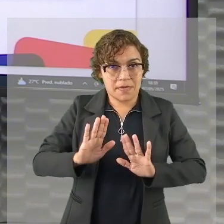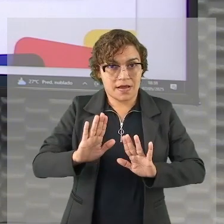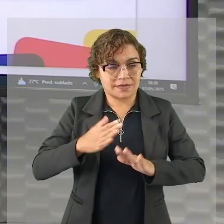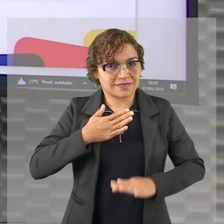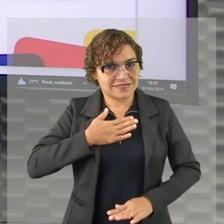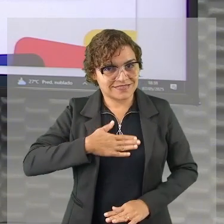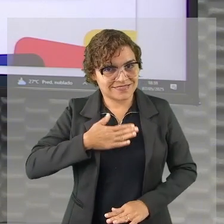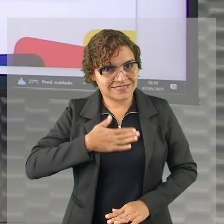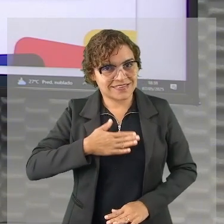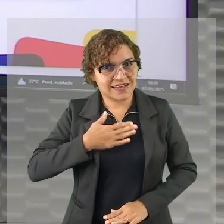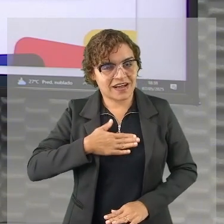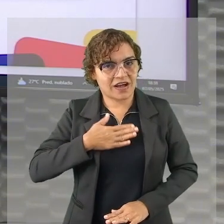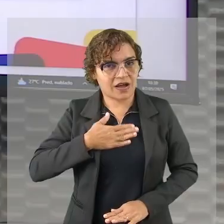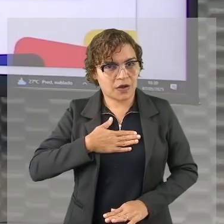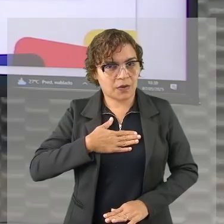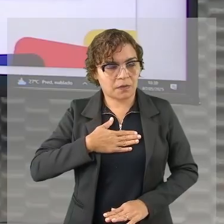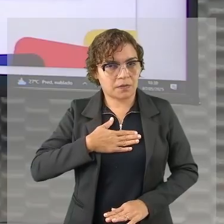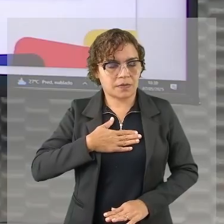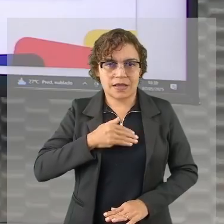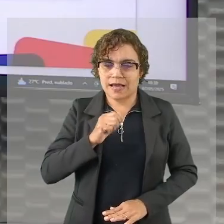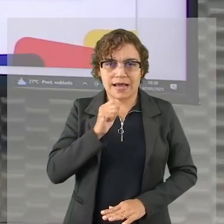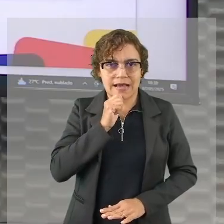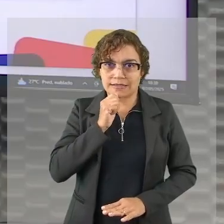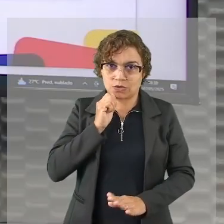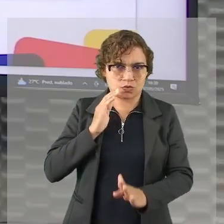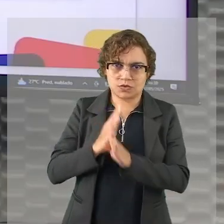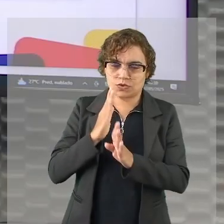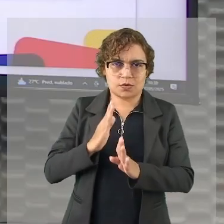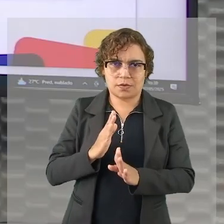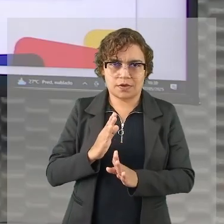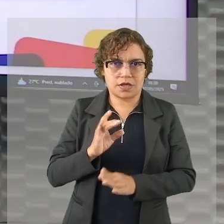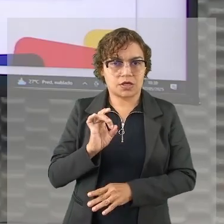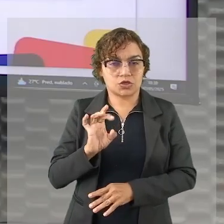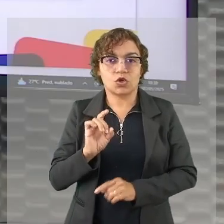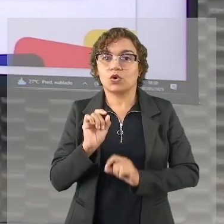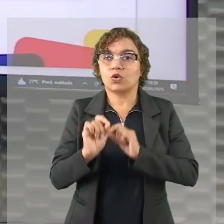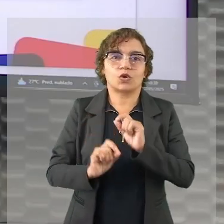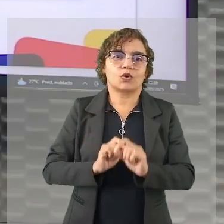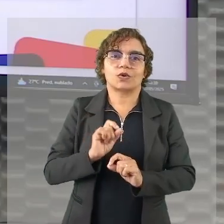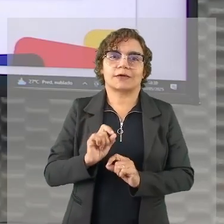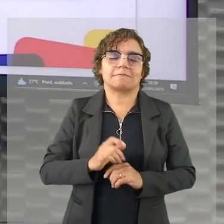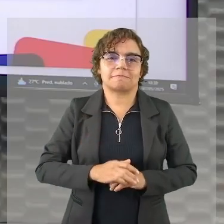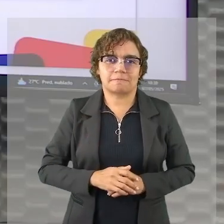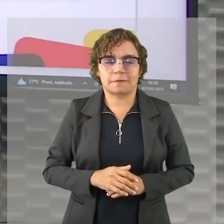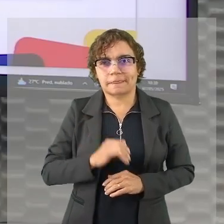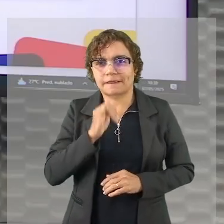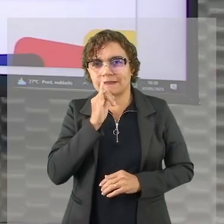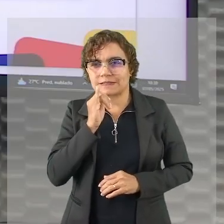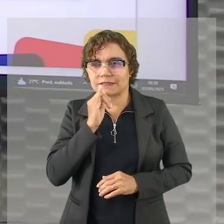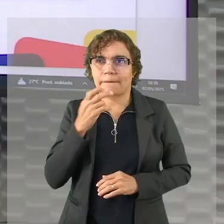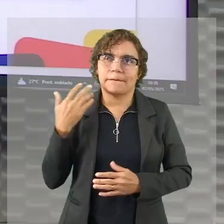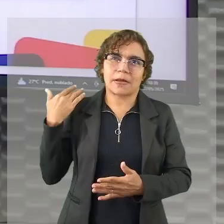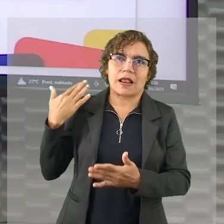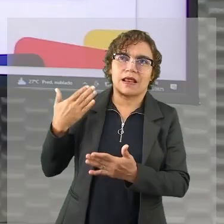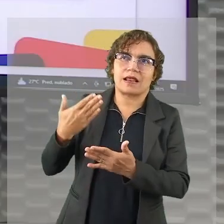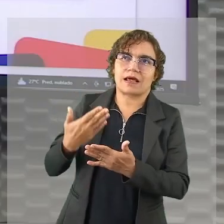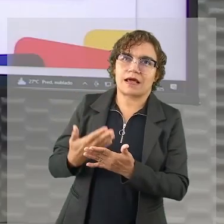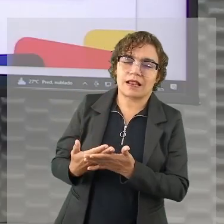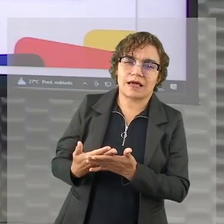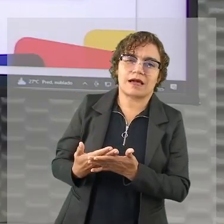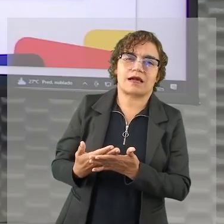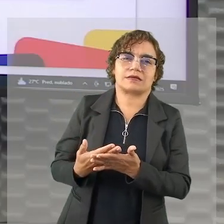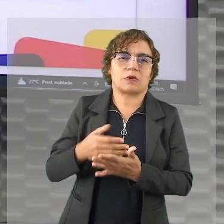aí. Houve descobrimento, vamos logo retirar aquilo que se vem se construindo ao longo do tempo.